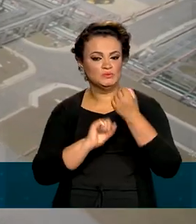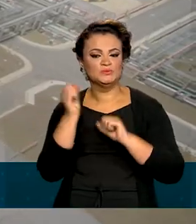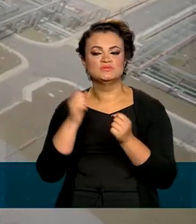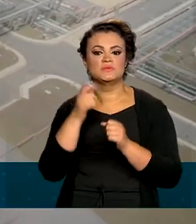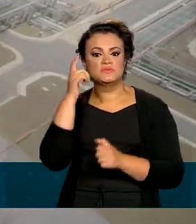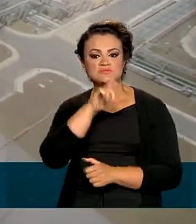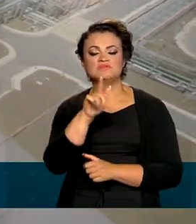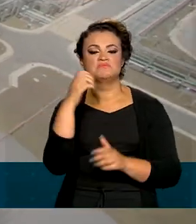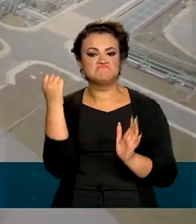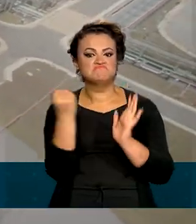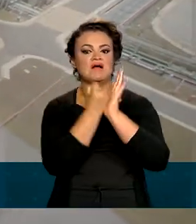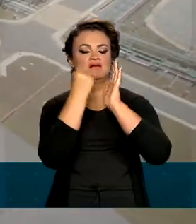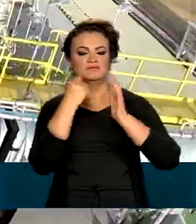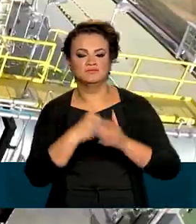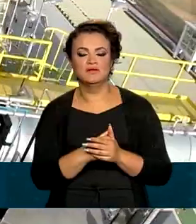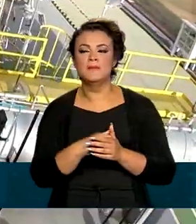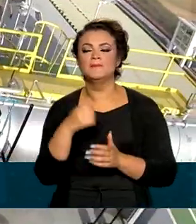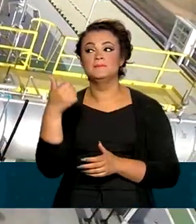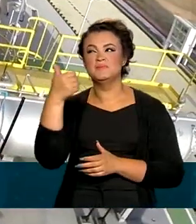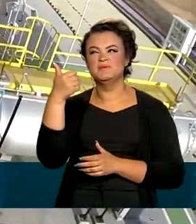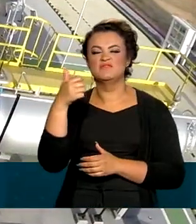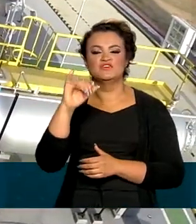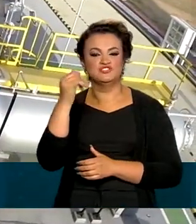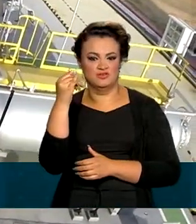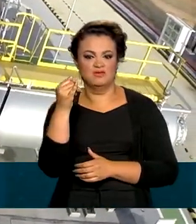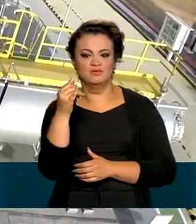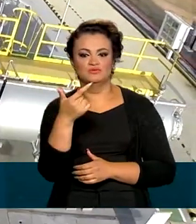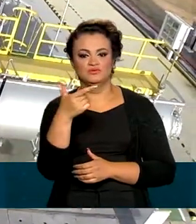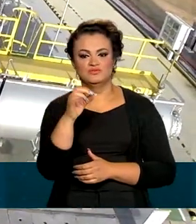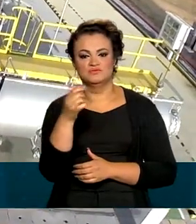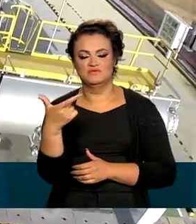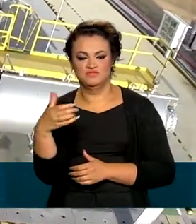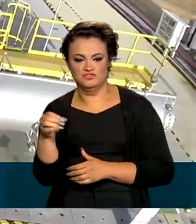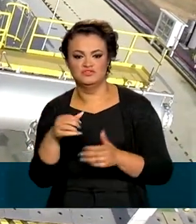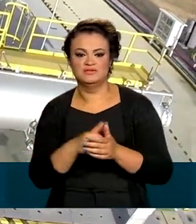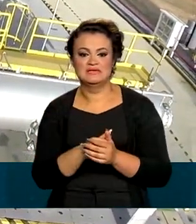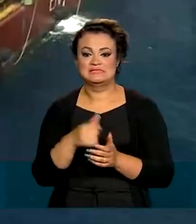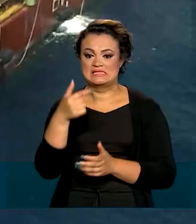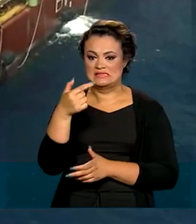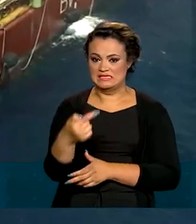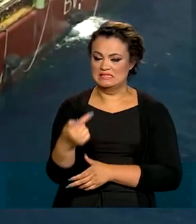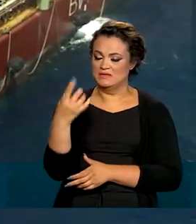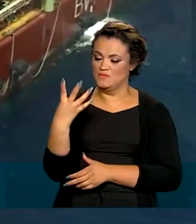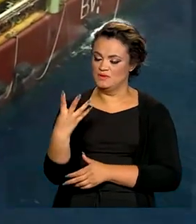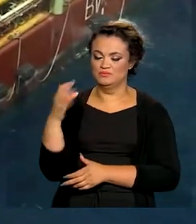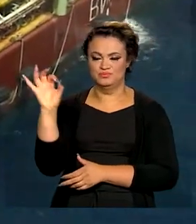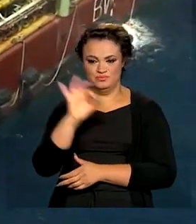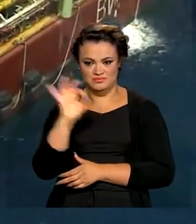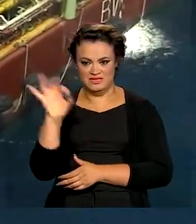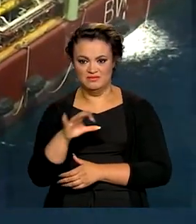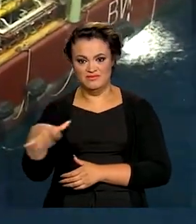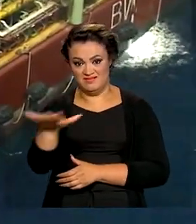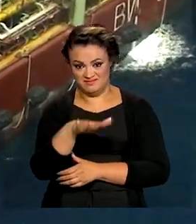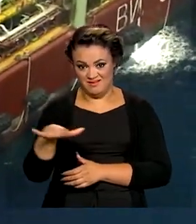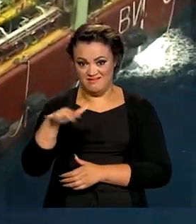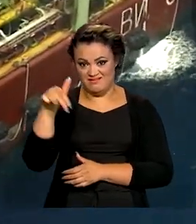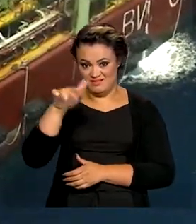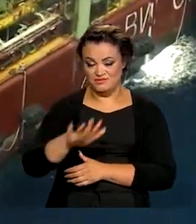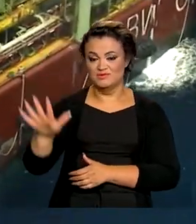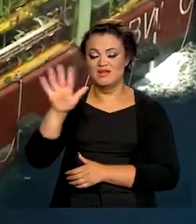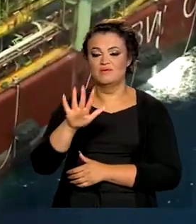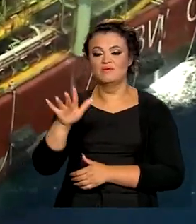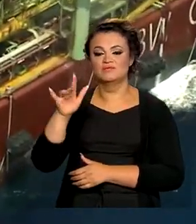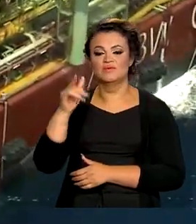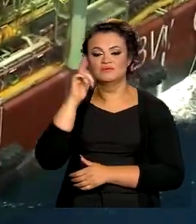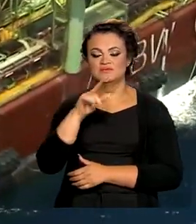alcançou a marca. A primeira foi em janeiro de 2020. 74% da produção nacional veio